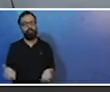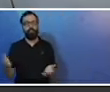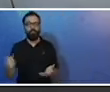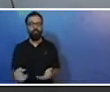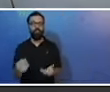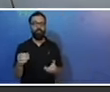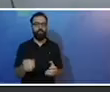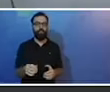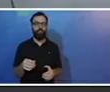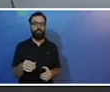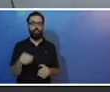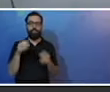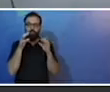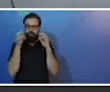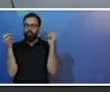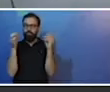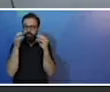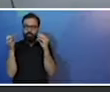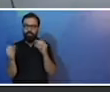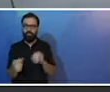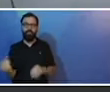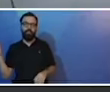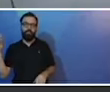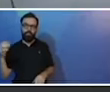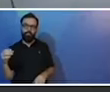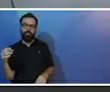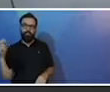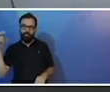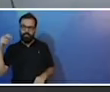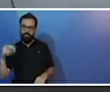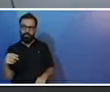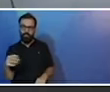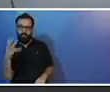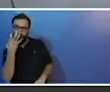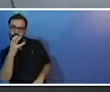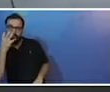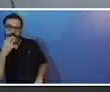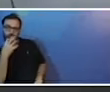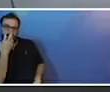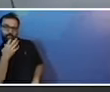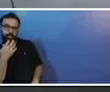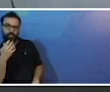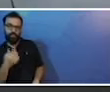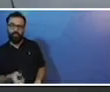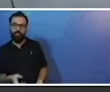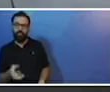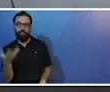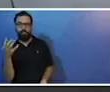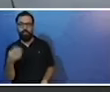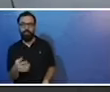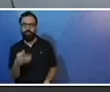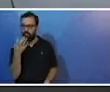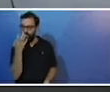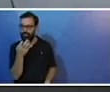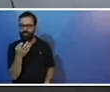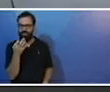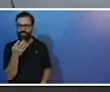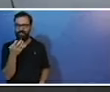estava o gato no seu lugar quem que veio veio o cachorro te fazer mal Ó o cachorro